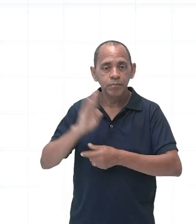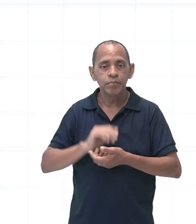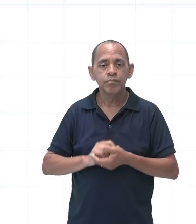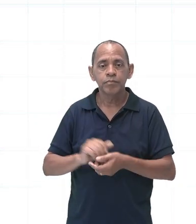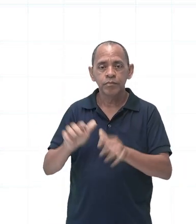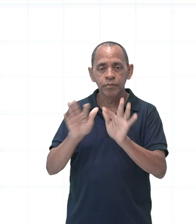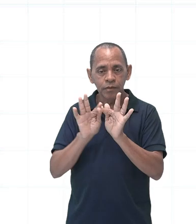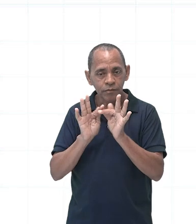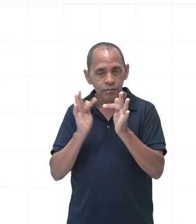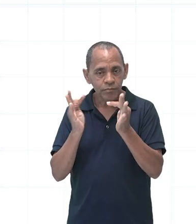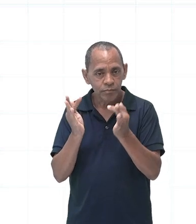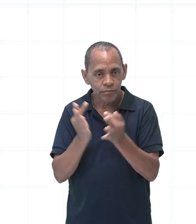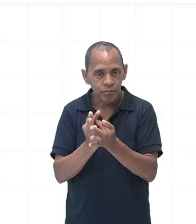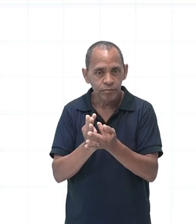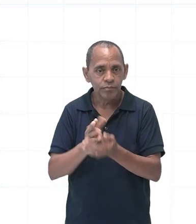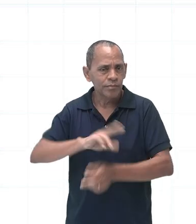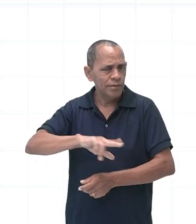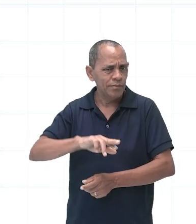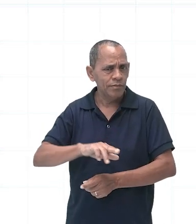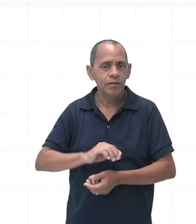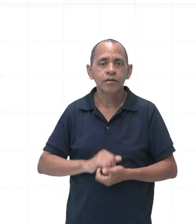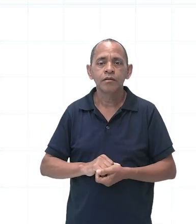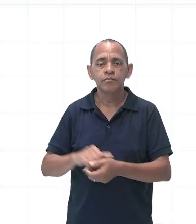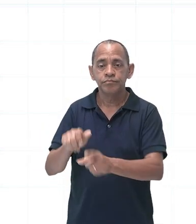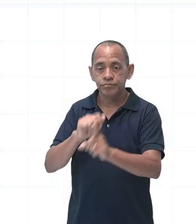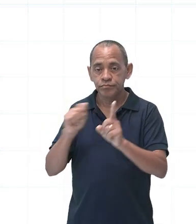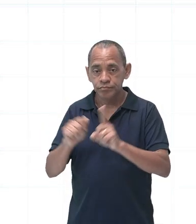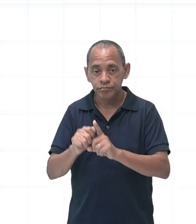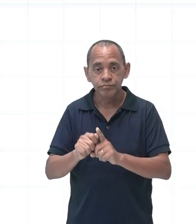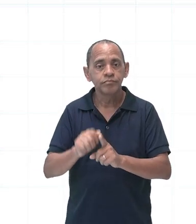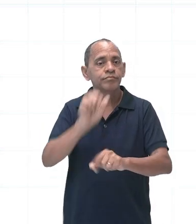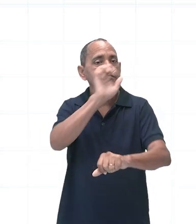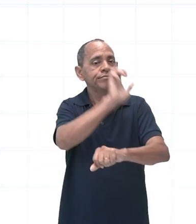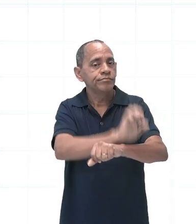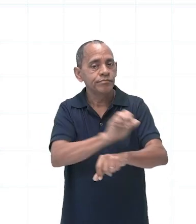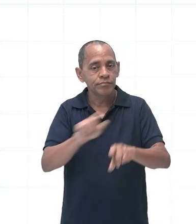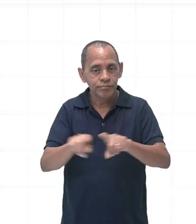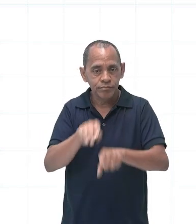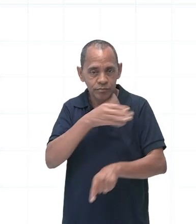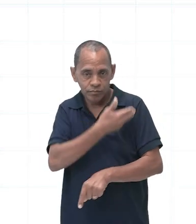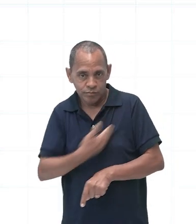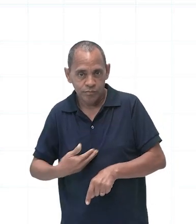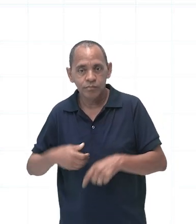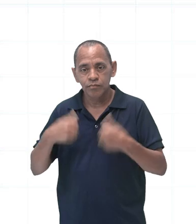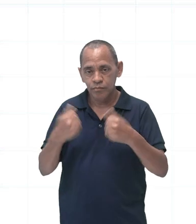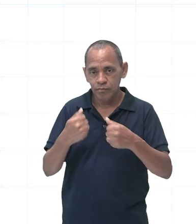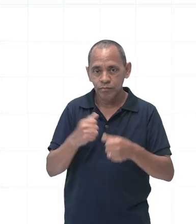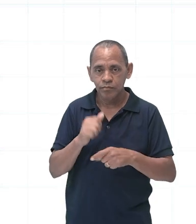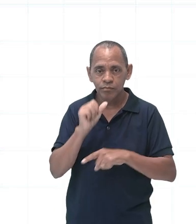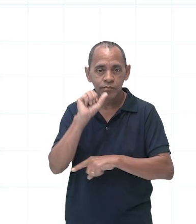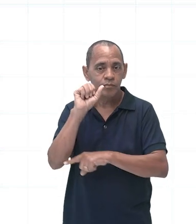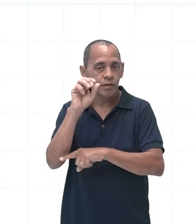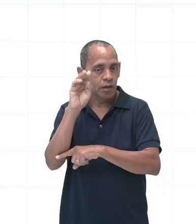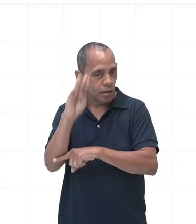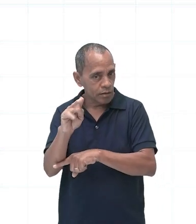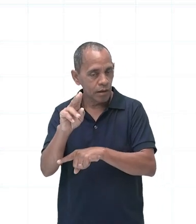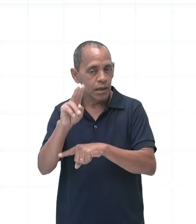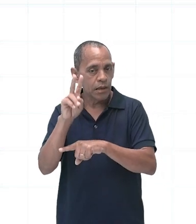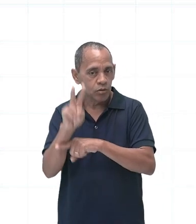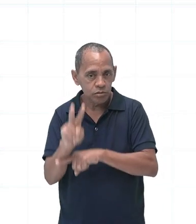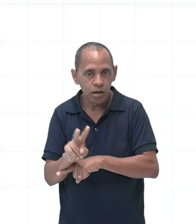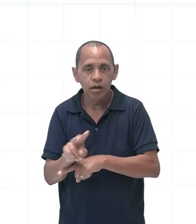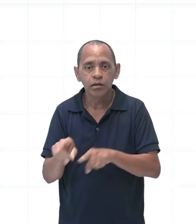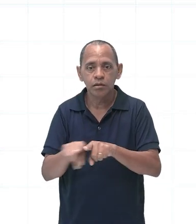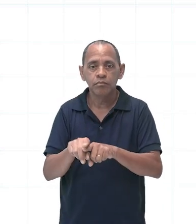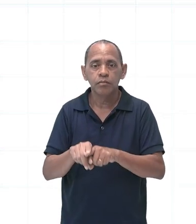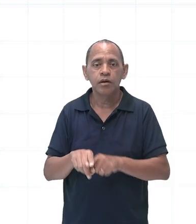família, mas não apenas a família, a sociedade e o Estado têm o dever de garantir o bem-estar,